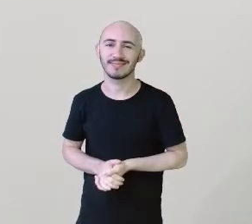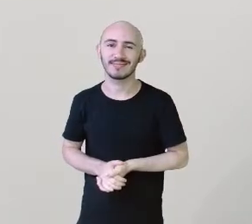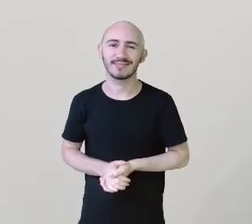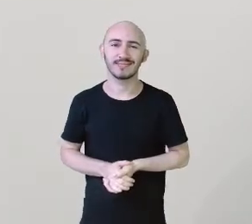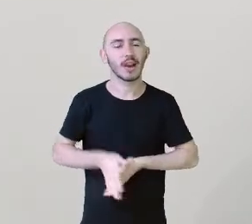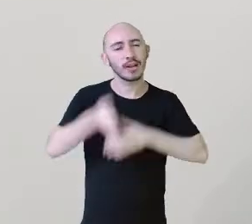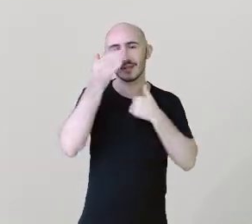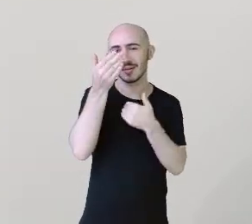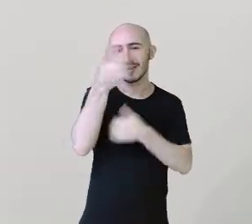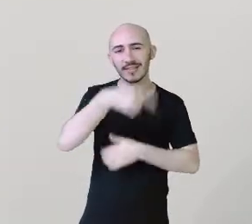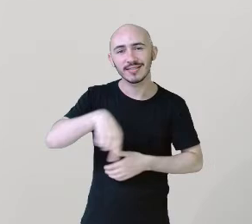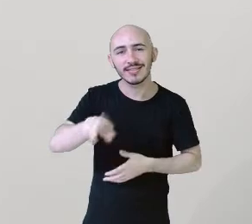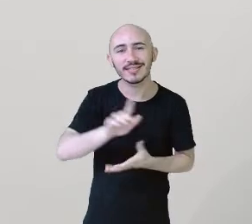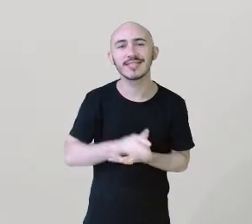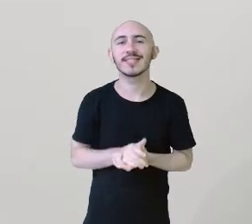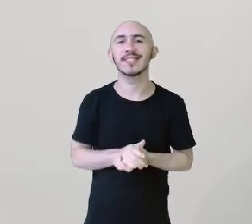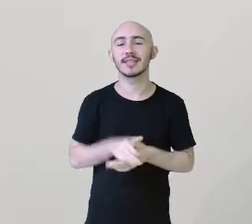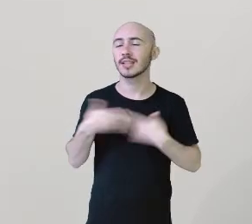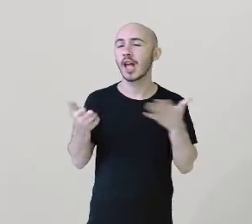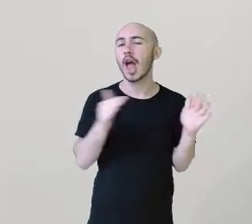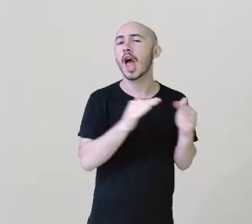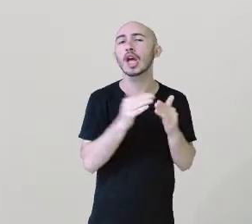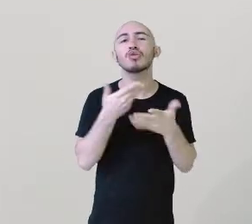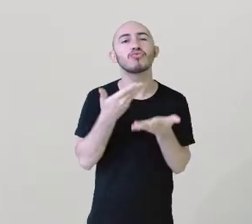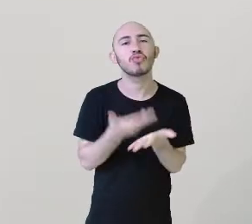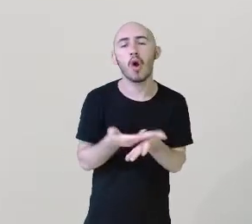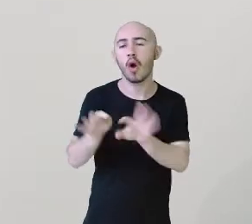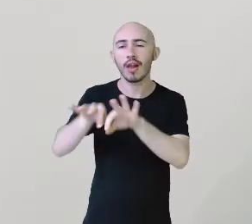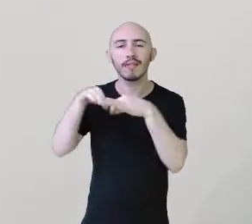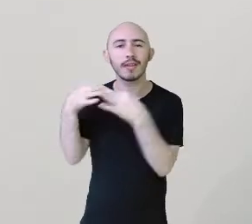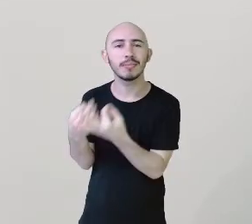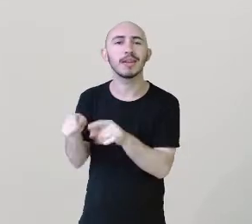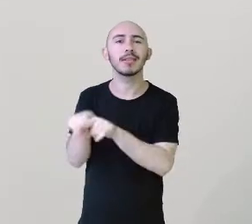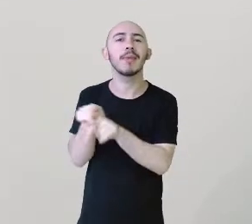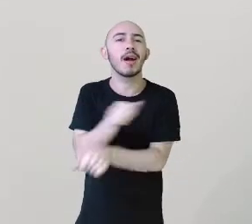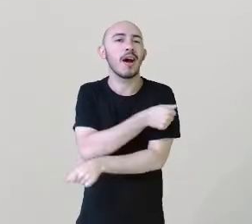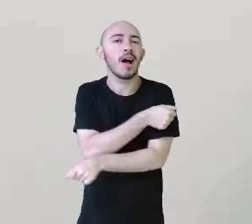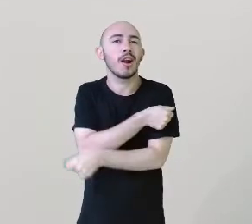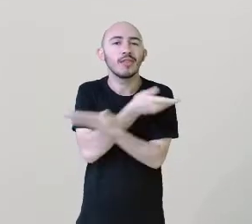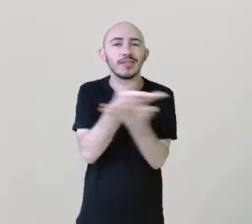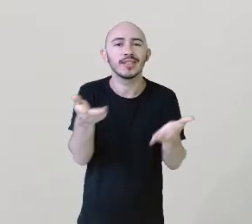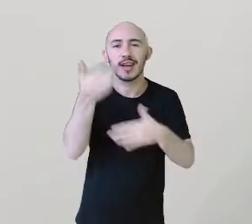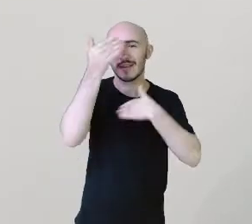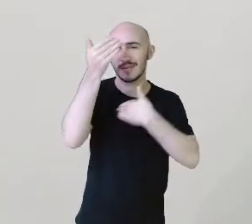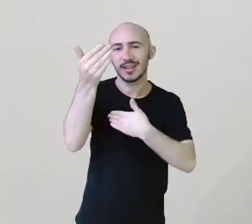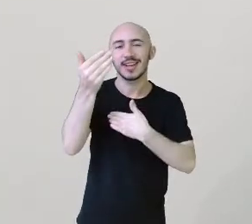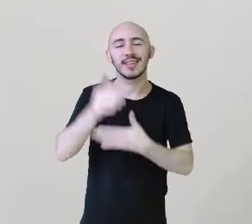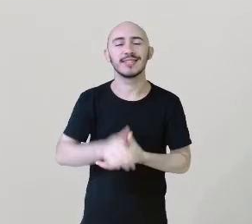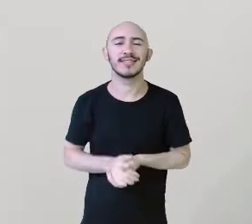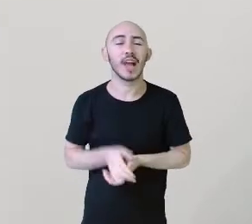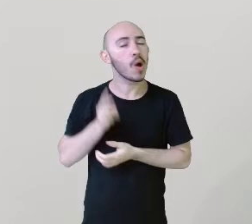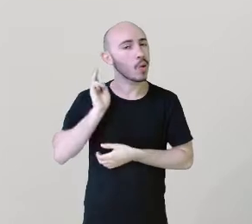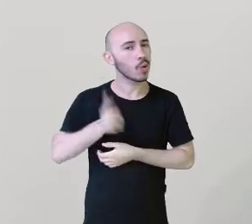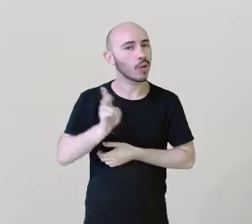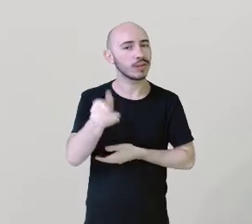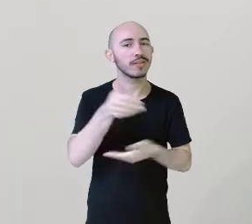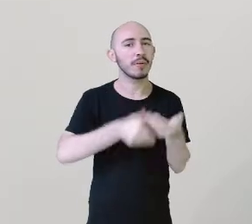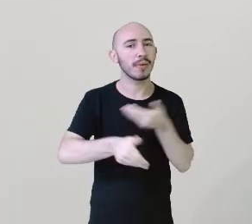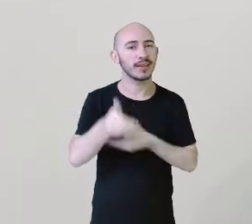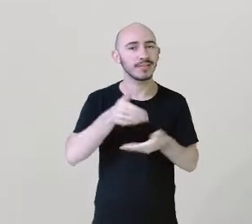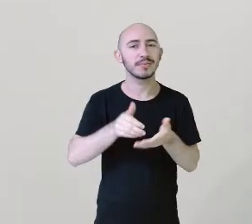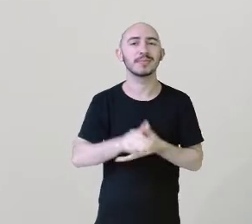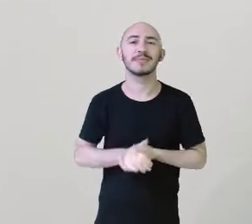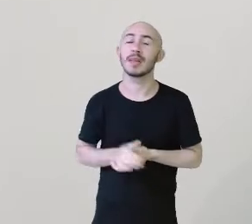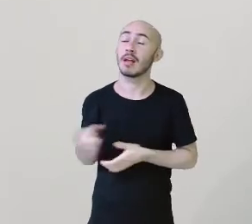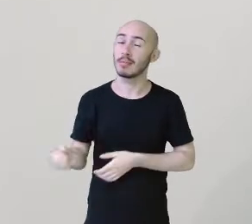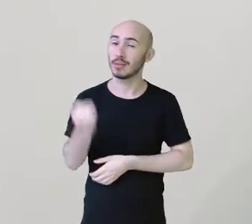certo? Muito obrigado. Pessoal das escolas, pais, estudantes, valeu aí, continue acessando as nossas aulas e dando esse retorno